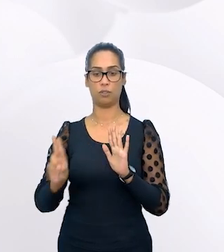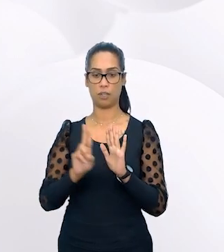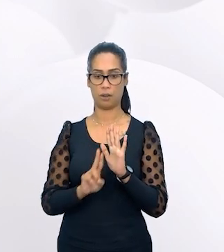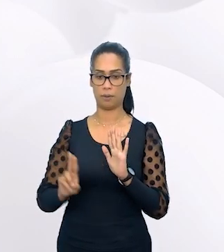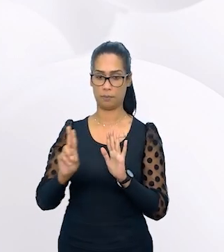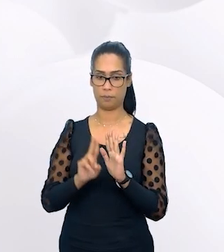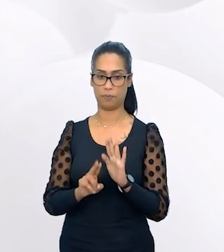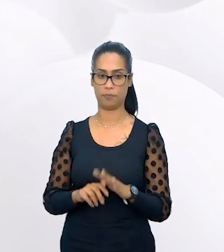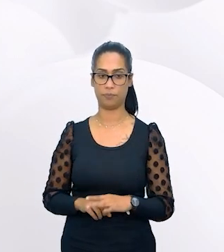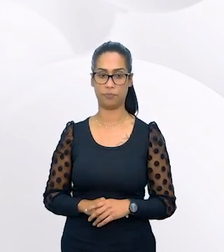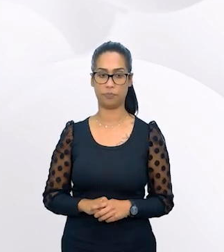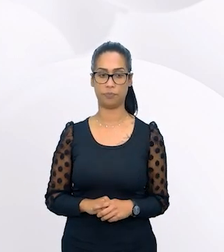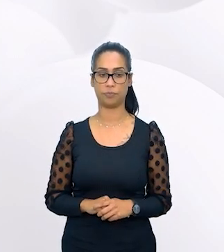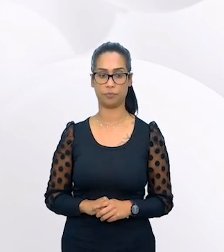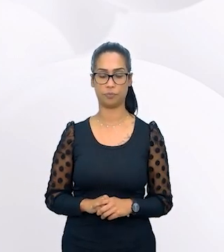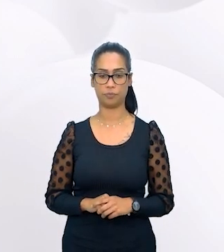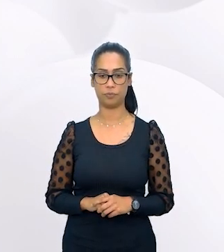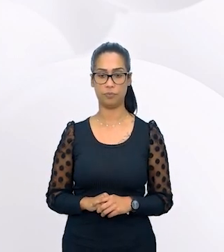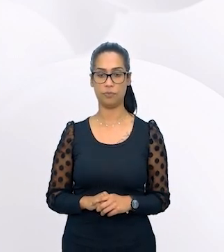Vamos girar então?